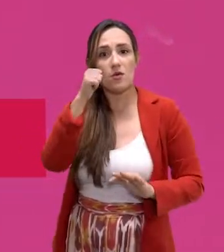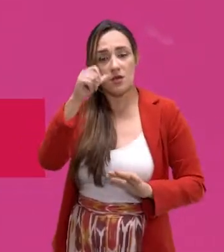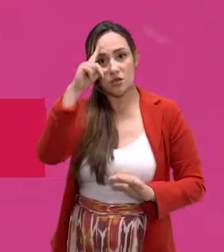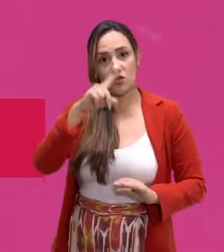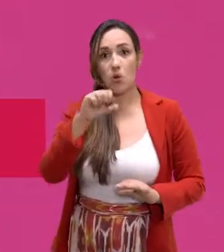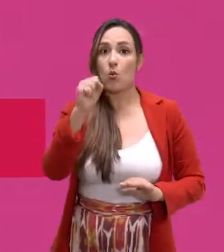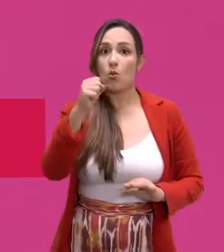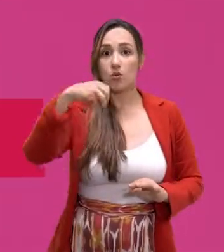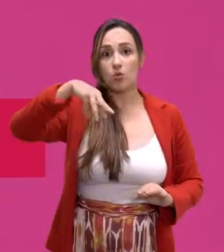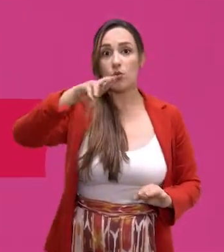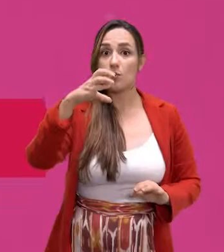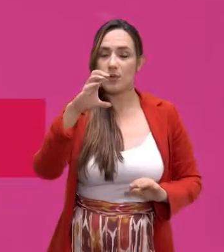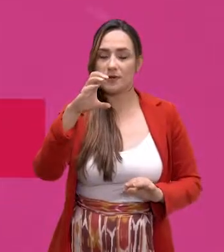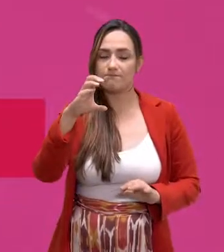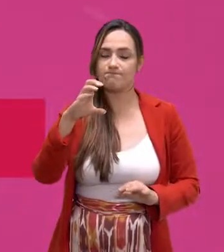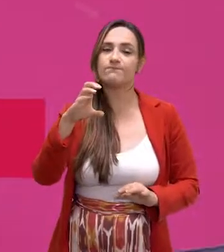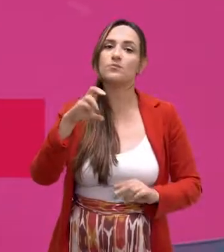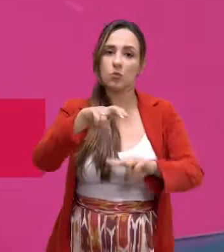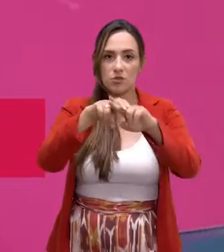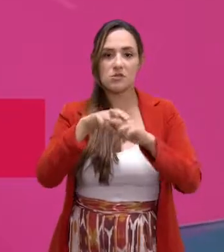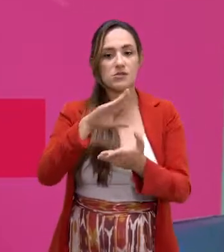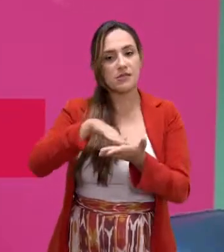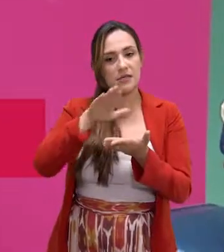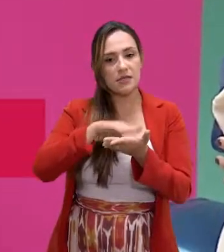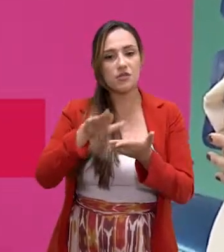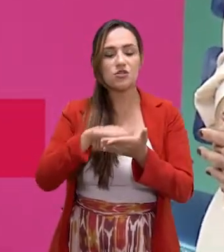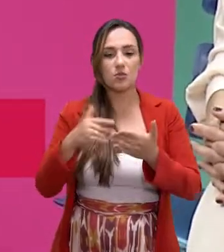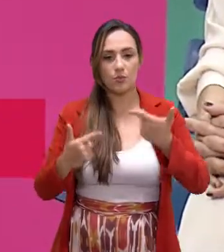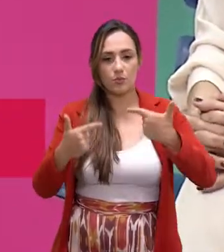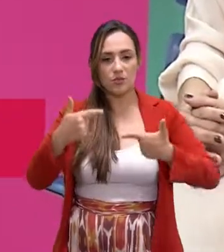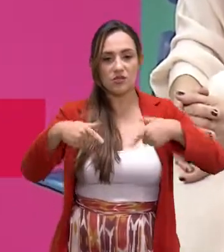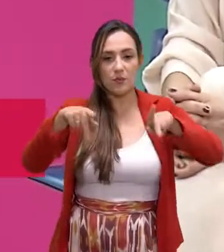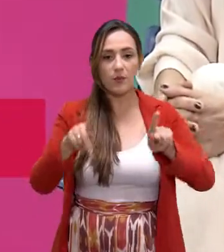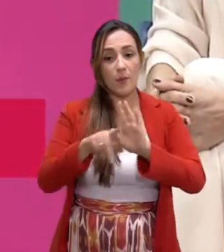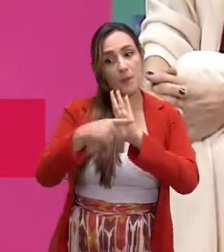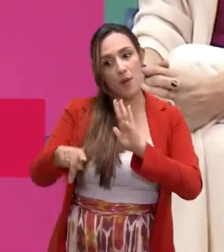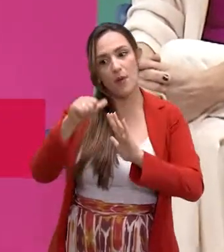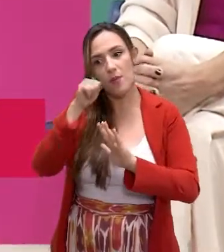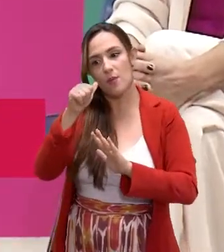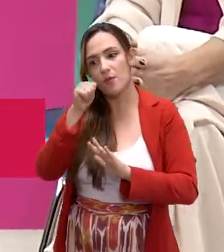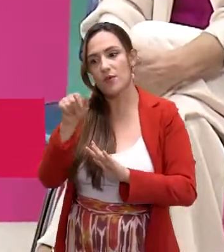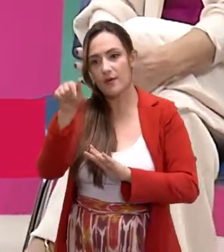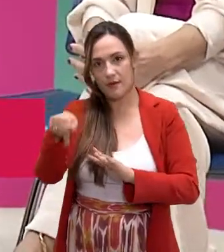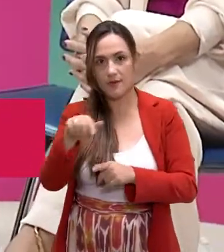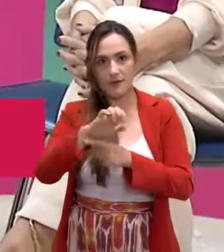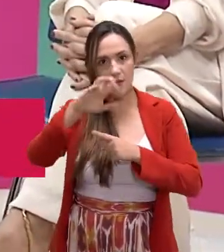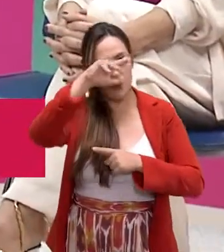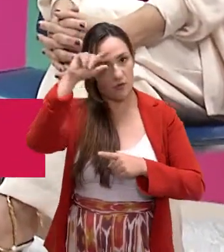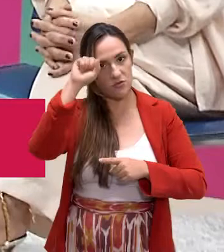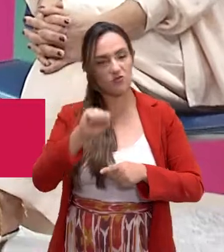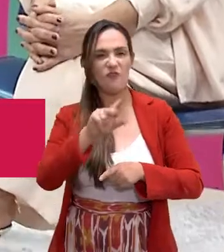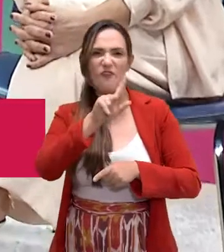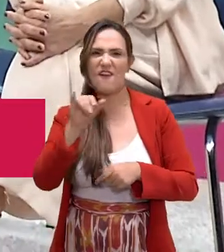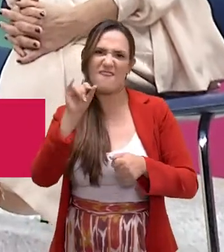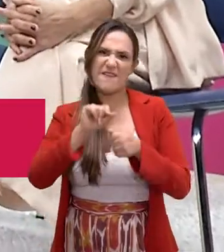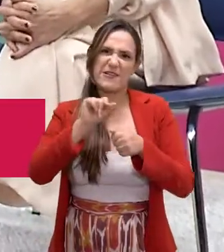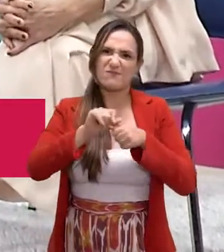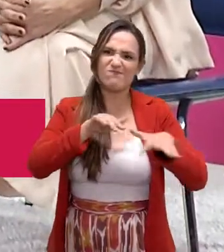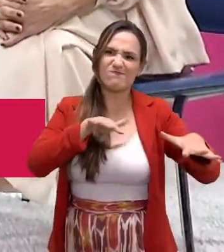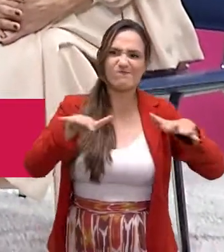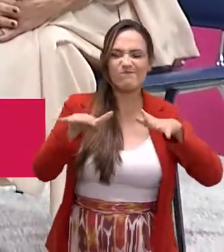durante todo o mês, a Subsecretaria de Políticas Públicas para Mulheres de Mato Grosso do Sul vai atuar na mobilização